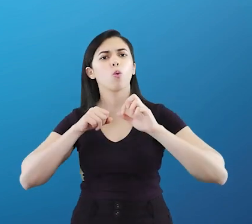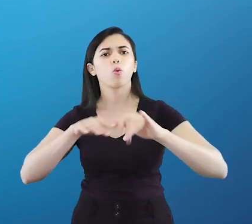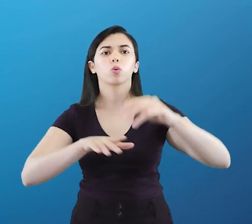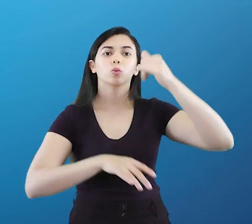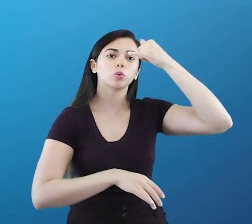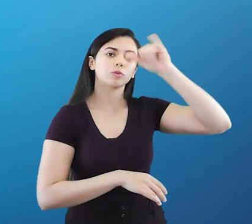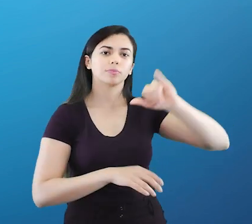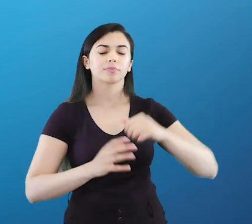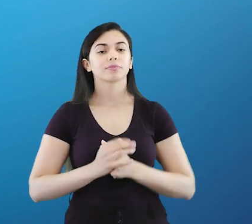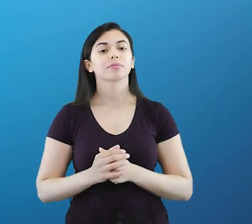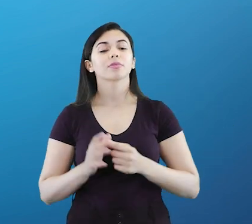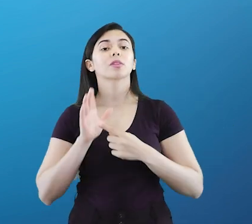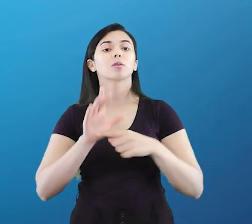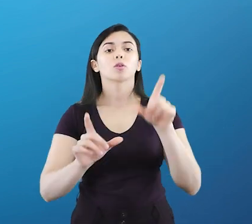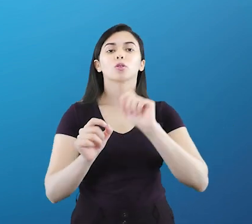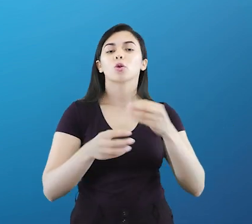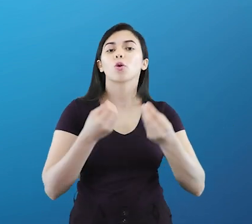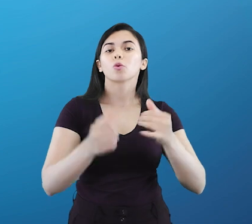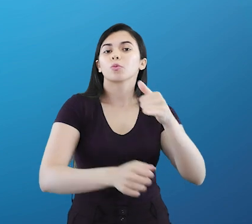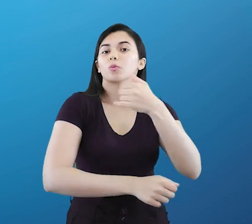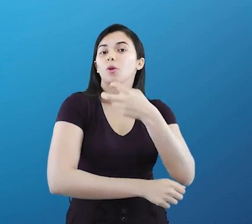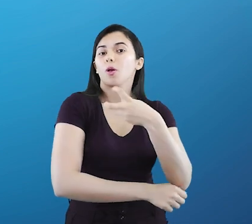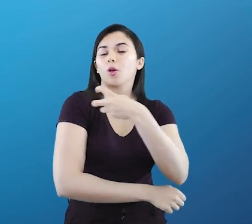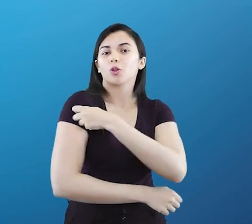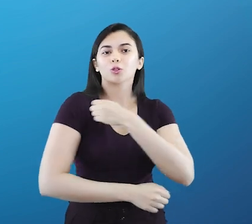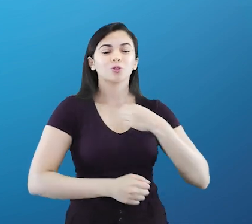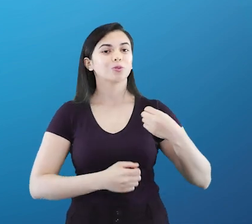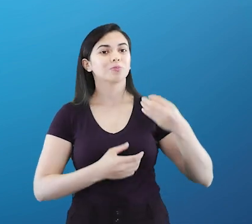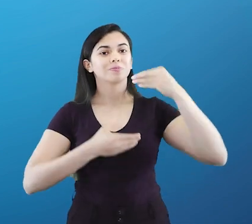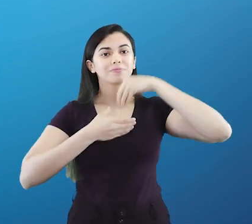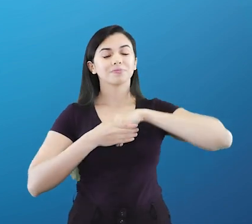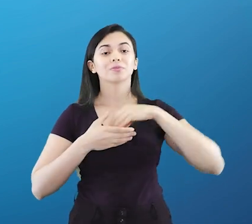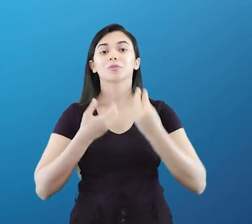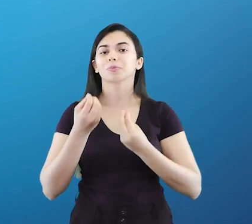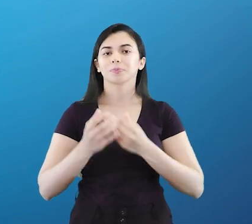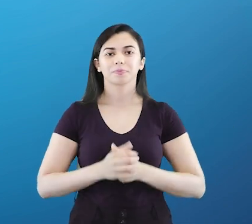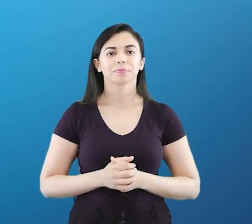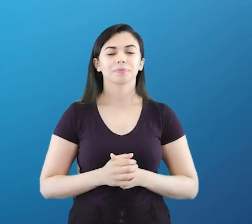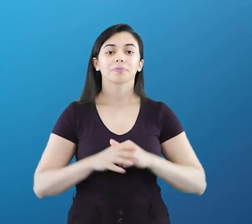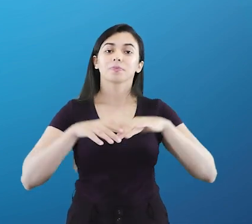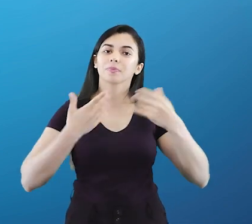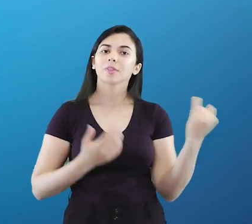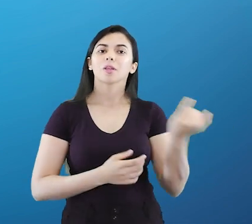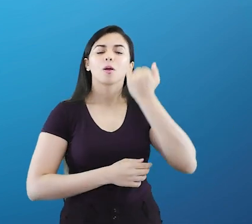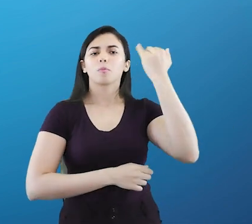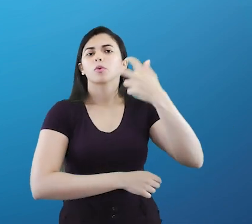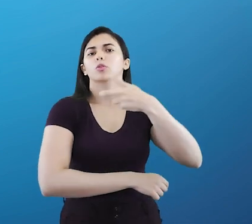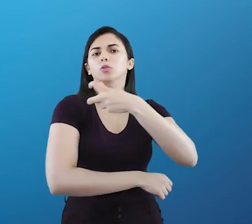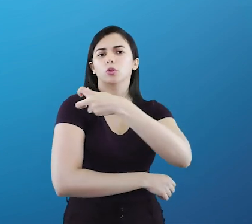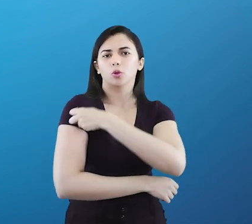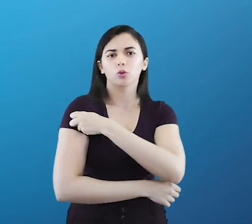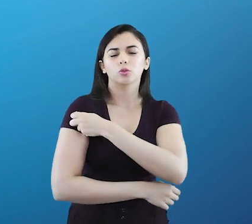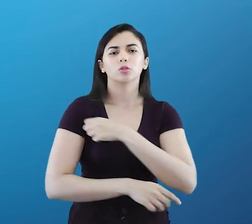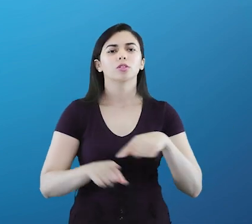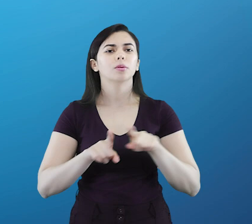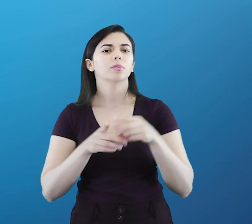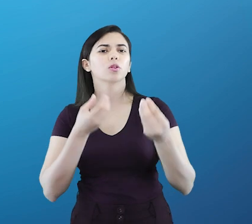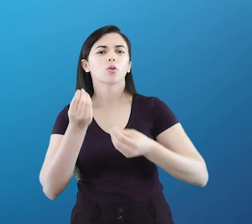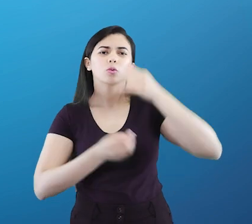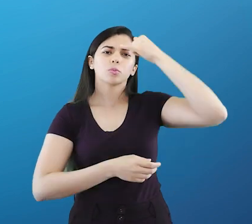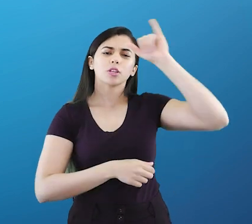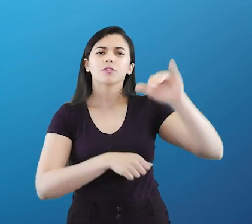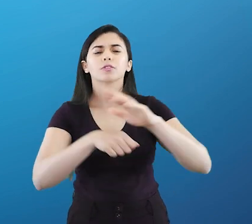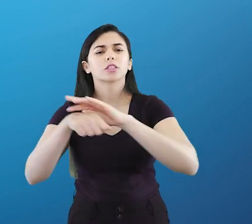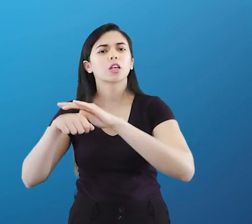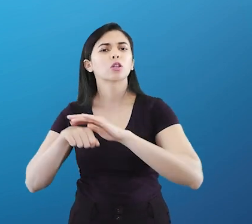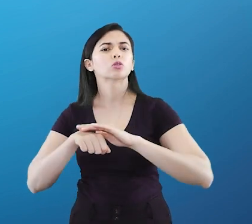doenças. Destaque a forma de ação das vacinas no organismo. Então, falamos sobre a importância da taxa de vacinação, a forma de prevenção contra